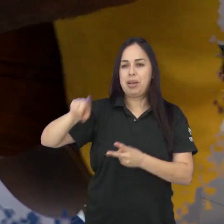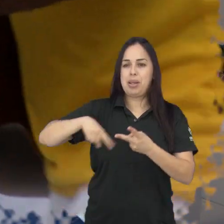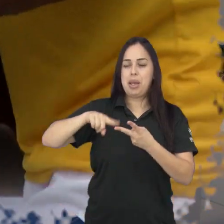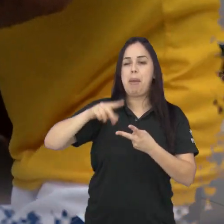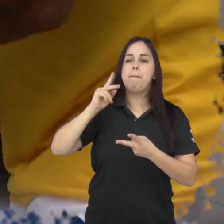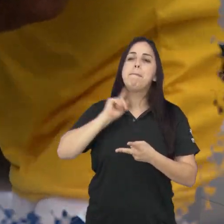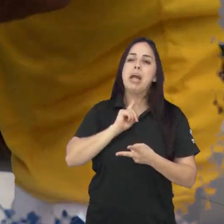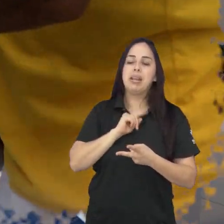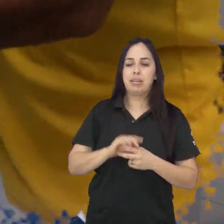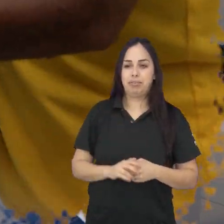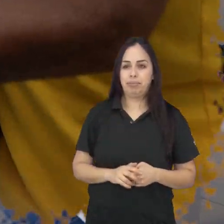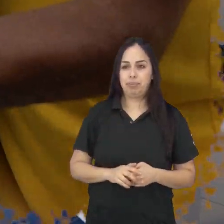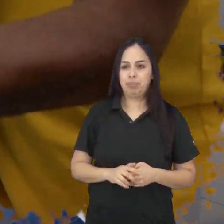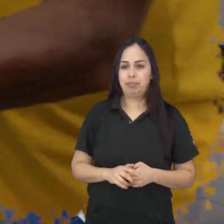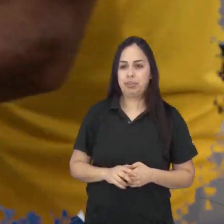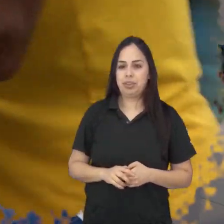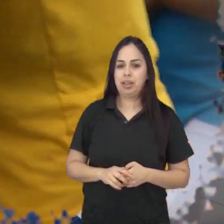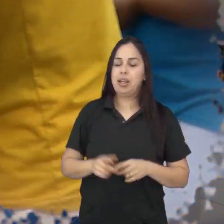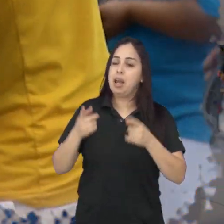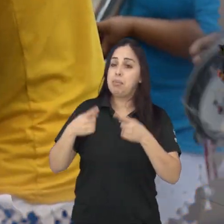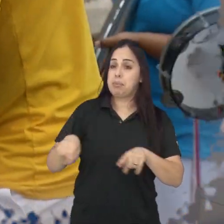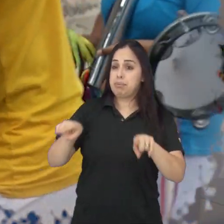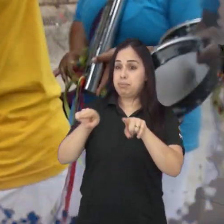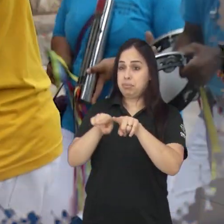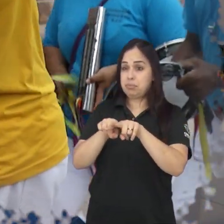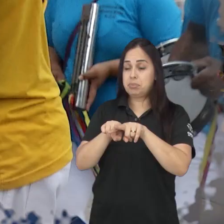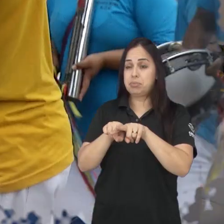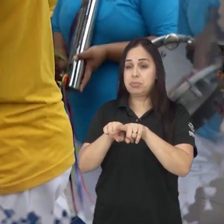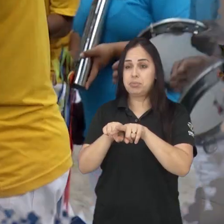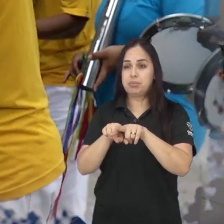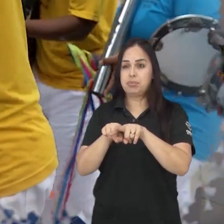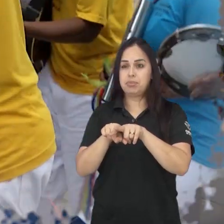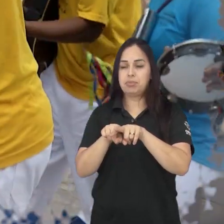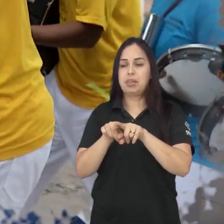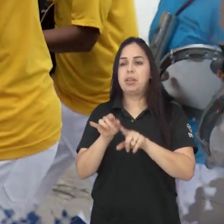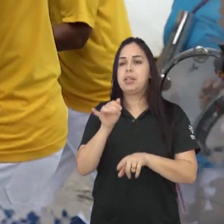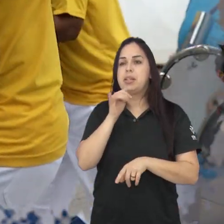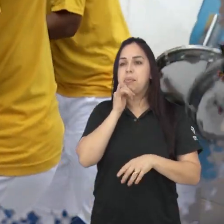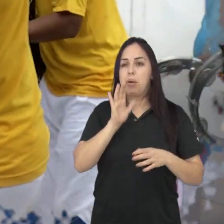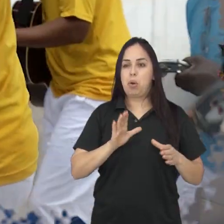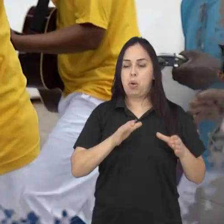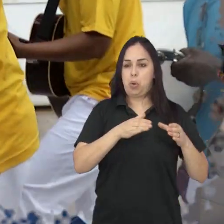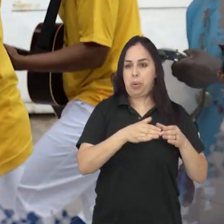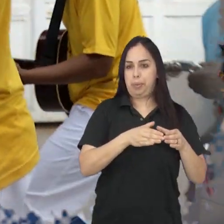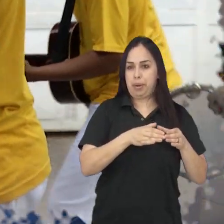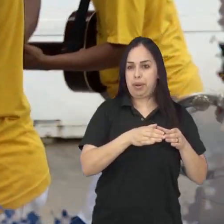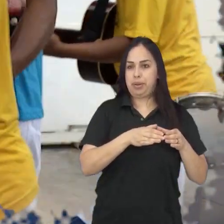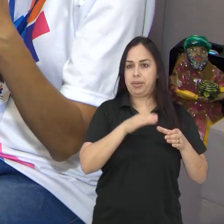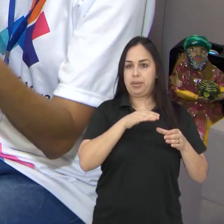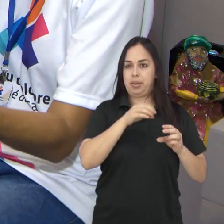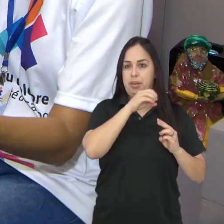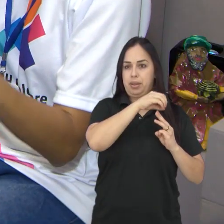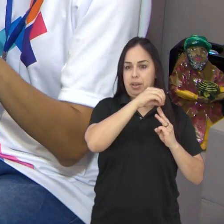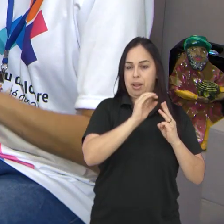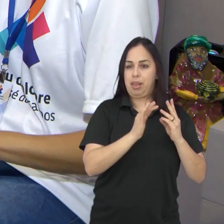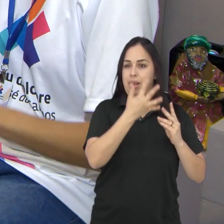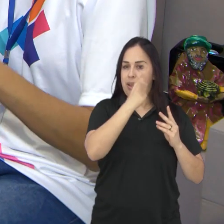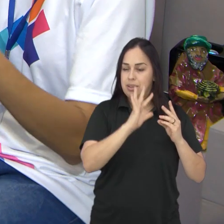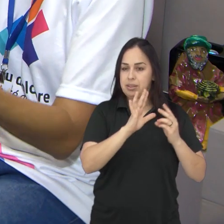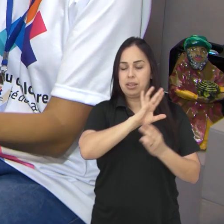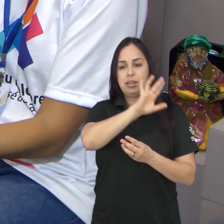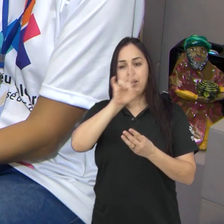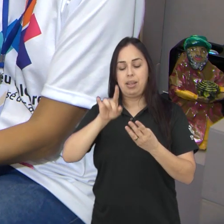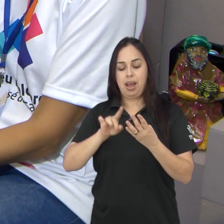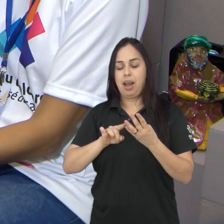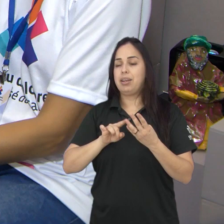Gerais, que são normalmente irmandades. Então você tem Companhia e Irmandade, Companhia de Santos Reis ou